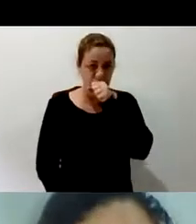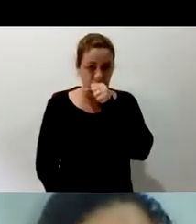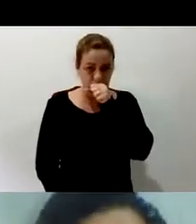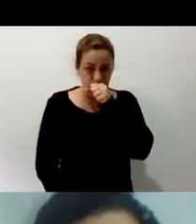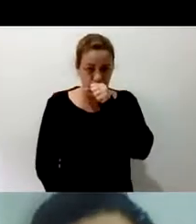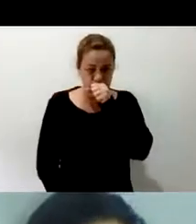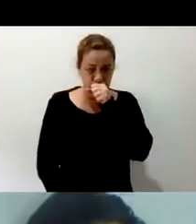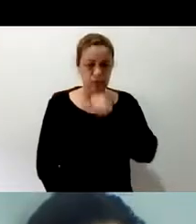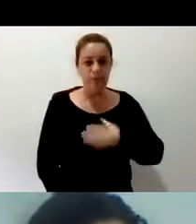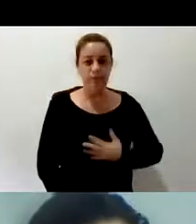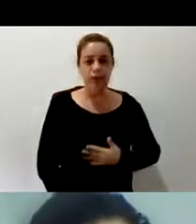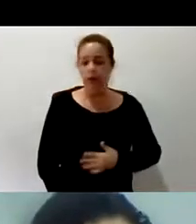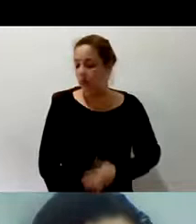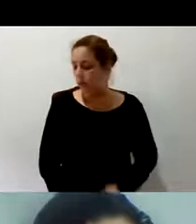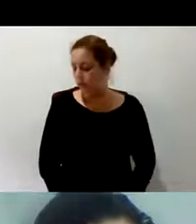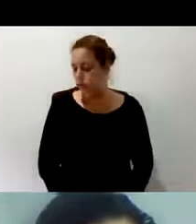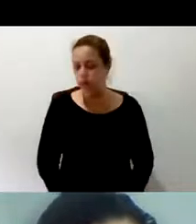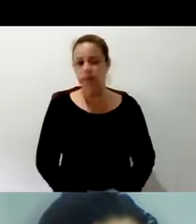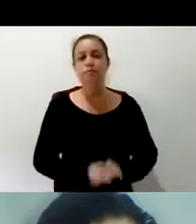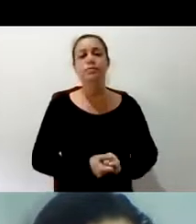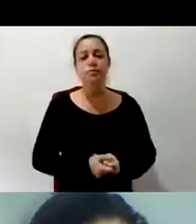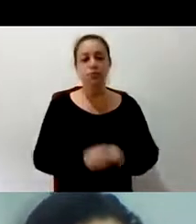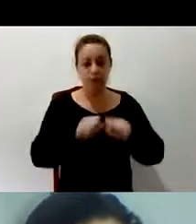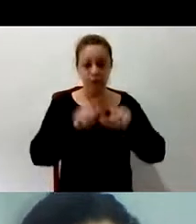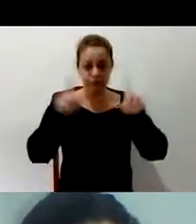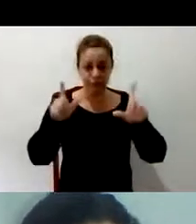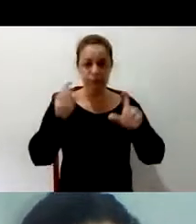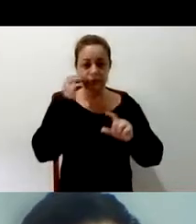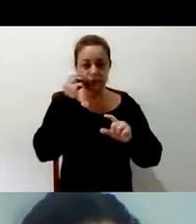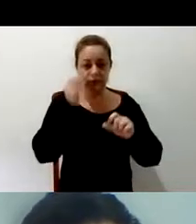vendo? Você está aí, inclusive, em tela primeiro plano.